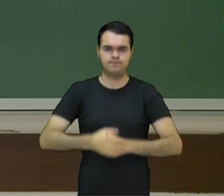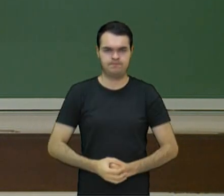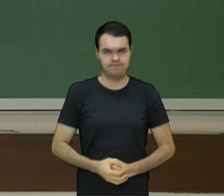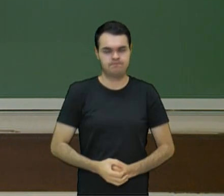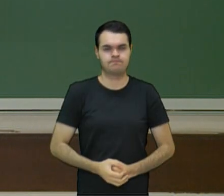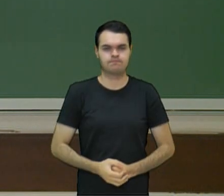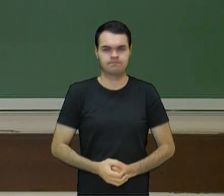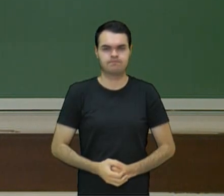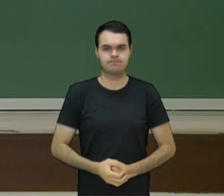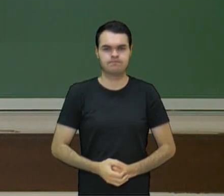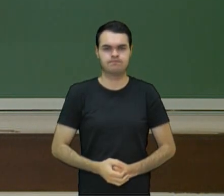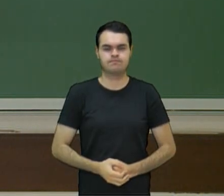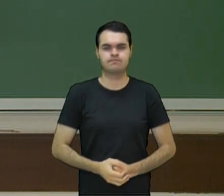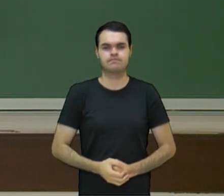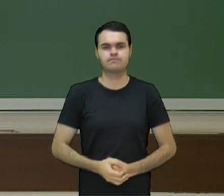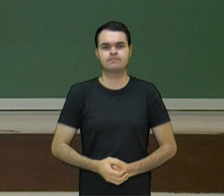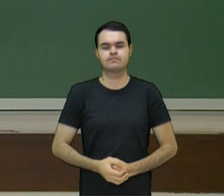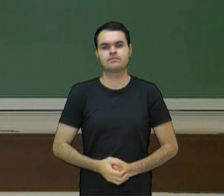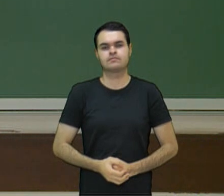frente.